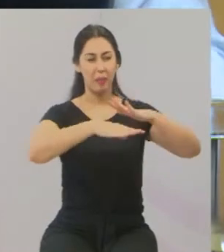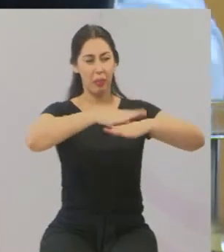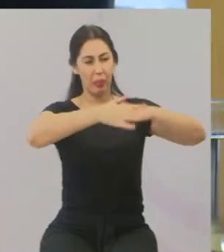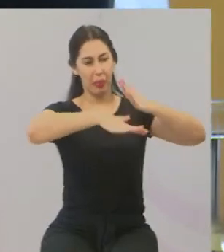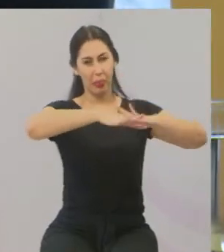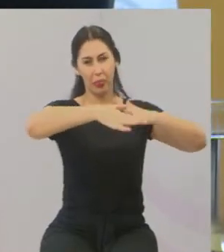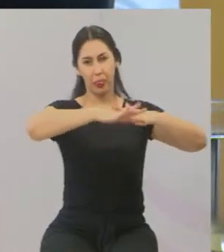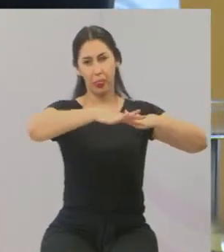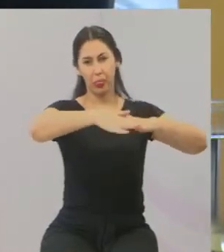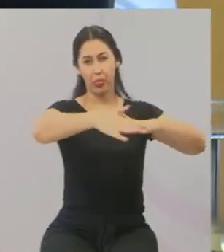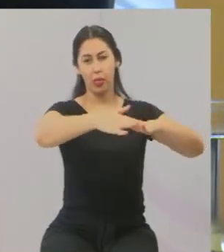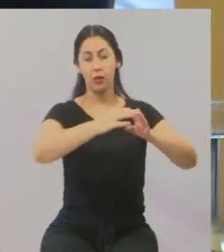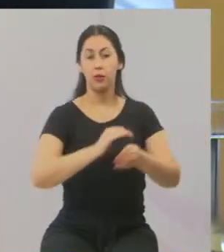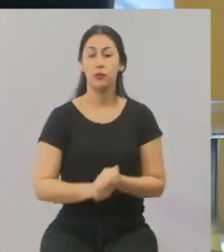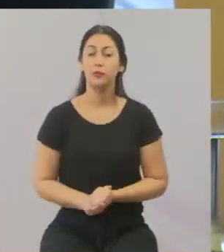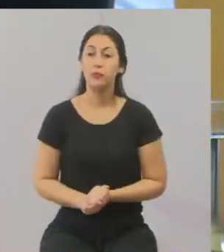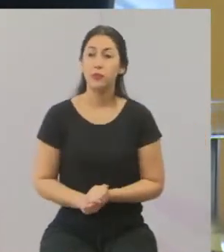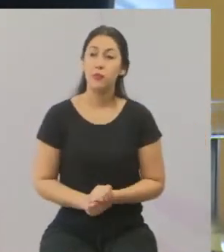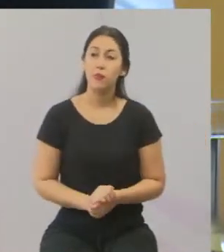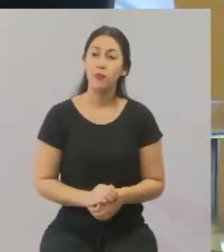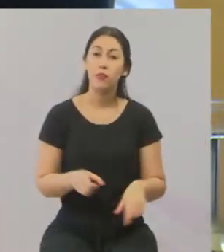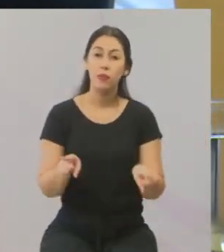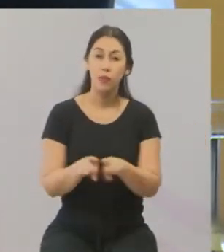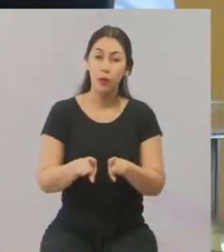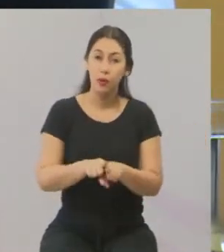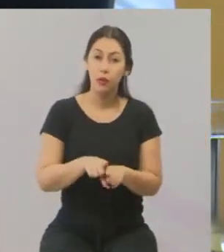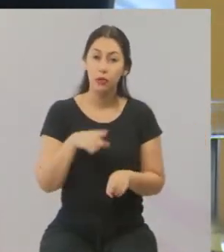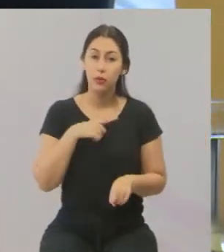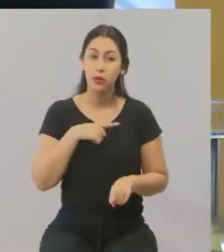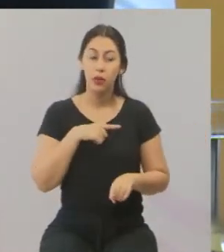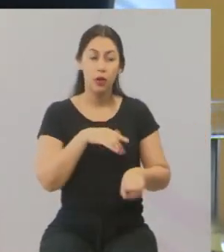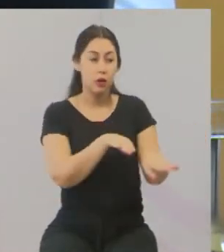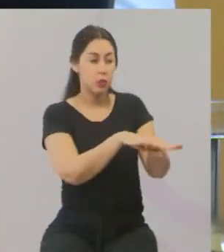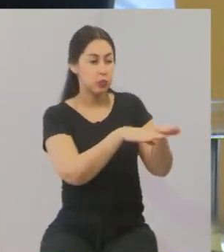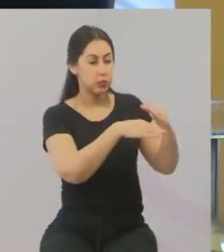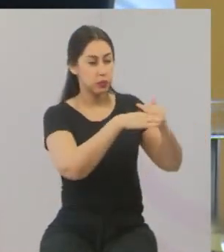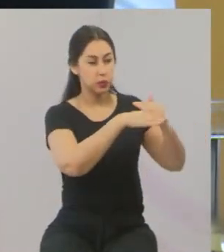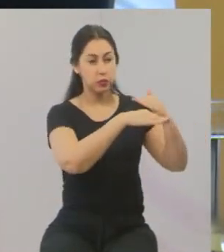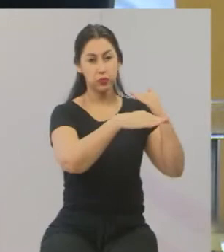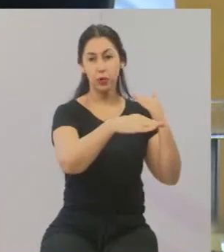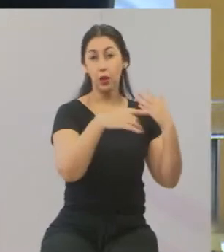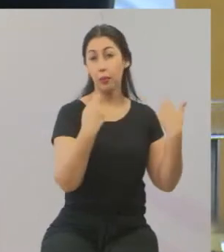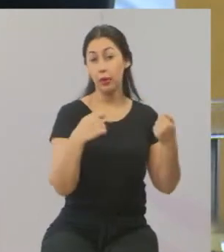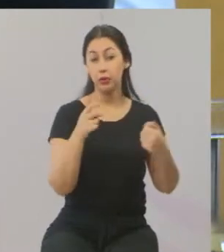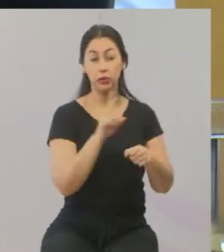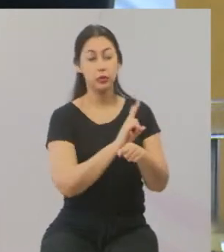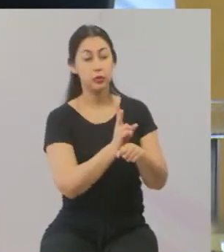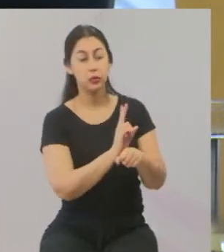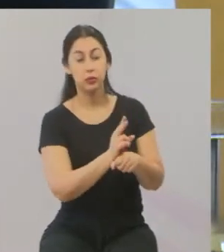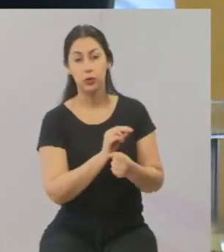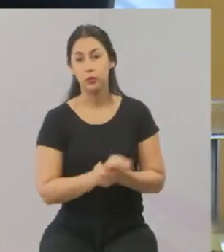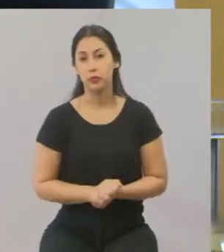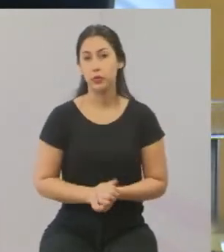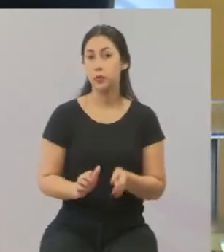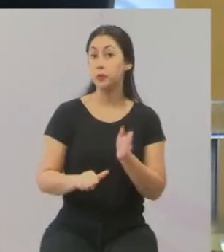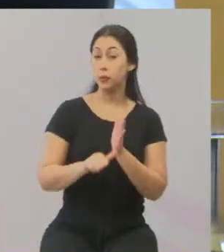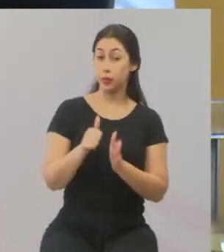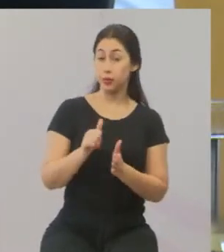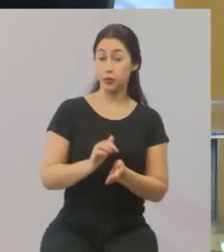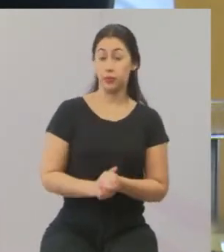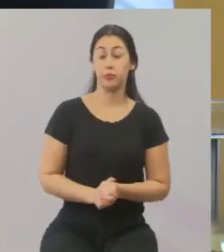ressaltar o alargamento dos 2 lados da calçada, ocasionando o estreitamento da rua. Primeiro, com relação à questão